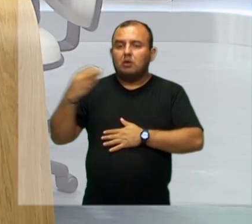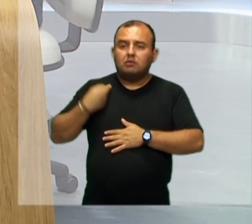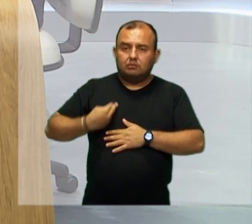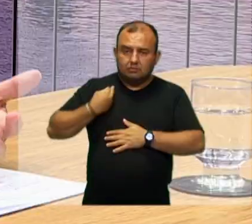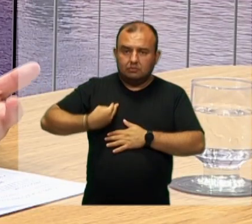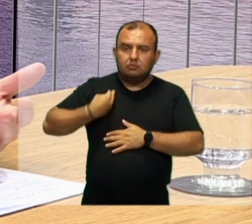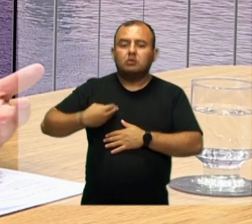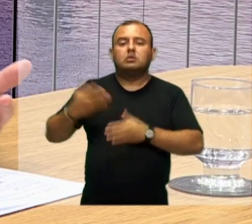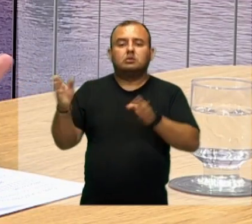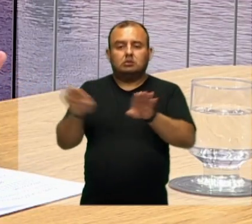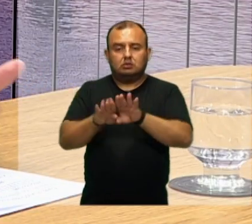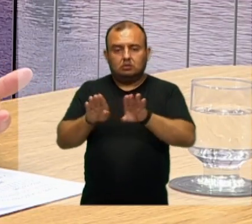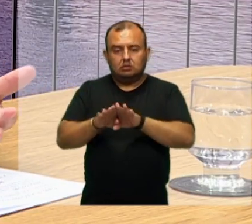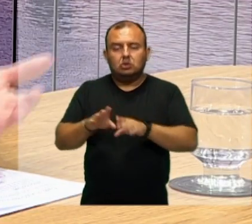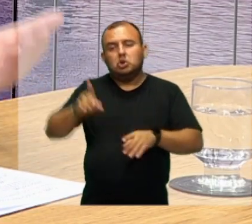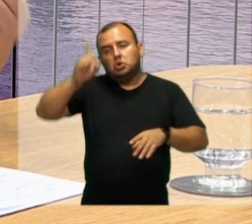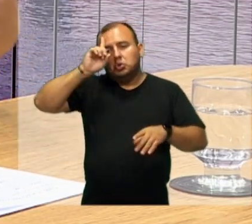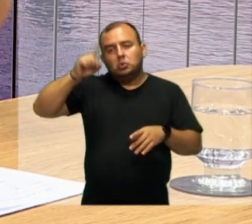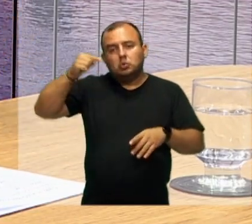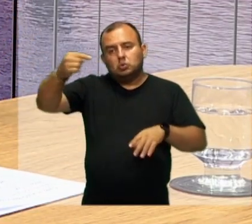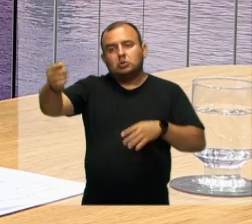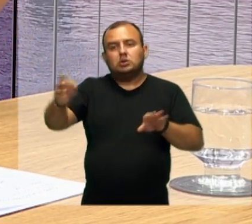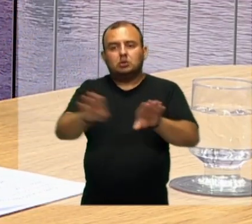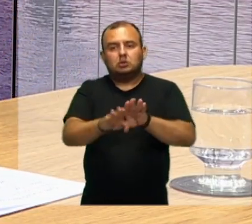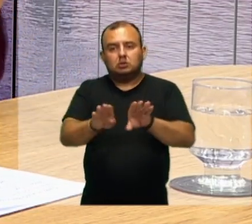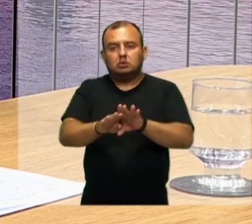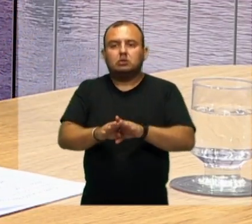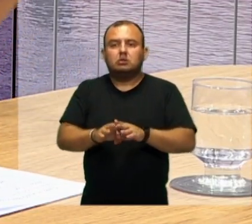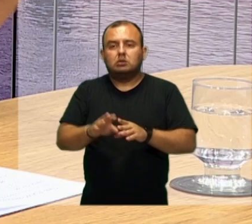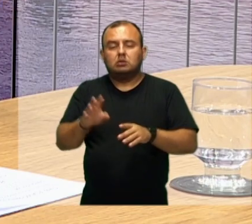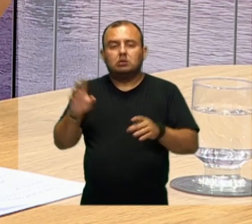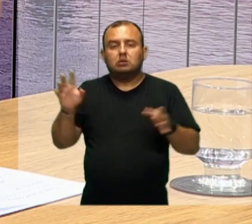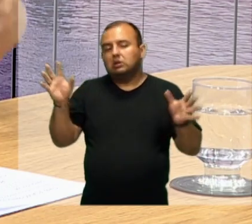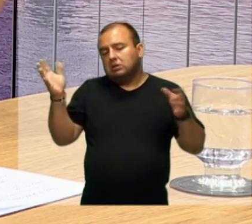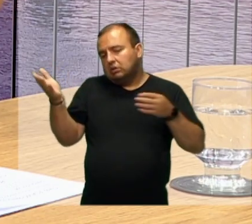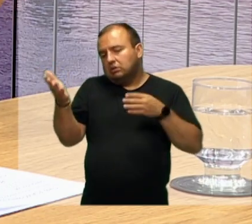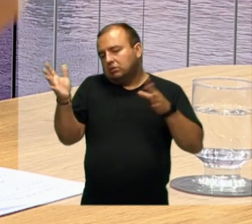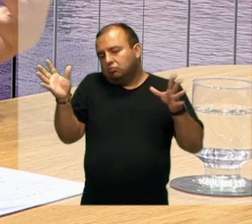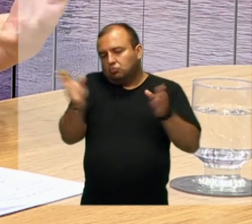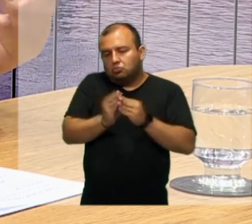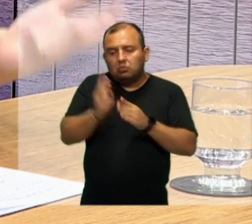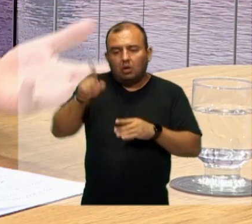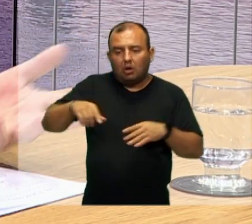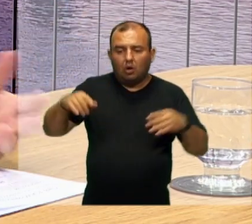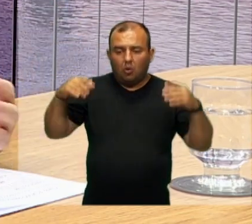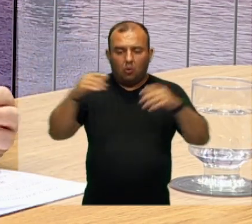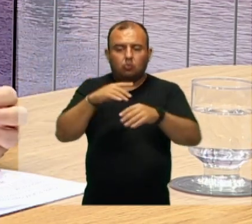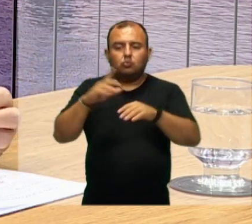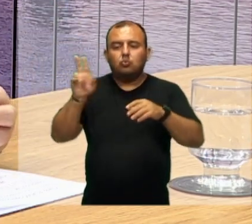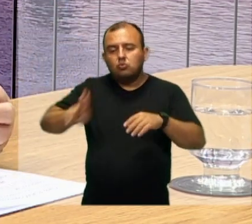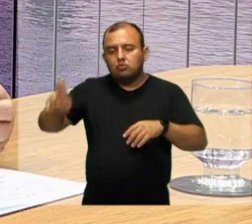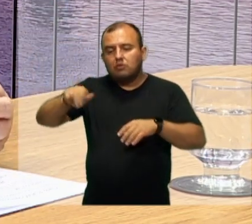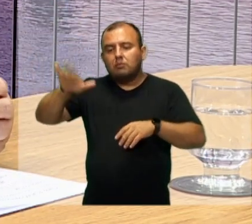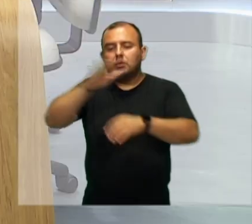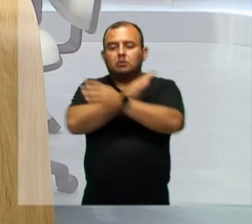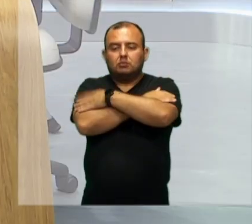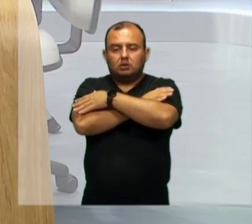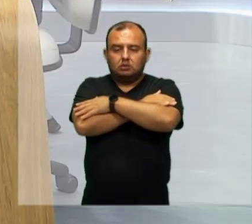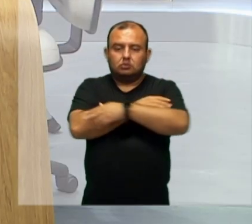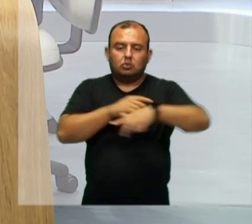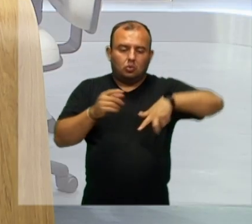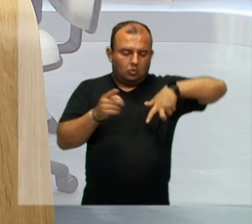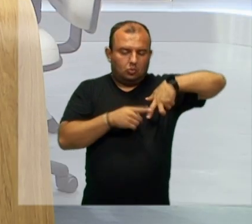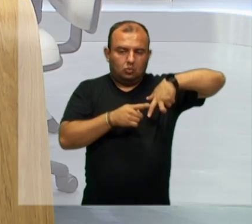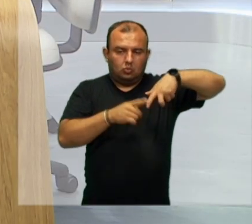em si, o teu dia a dia, você basicamente usava mais os teus braços do que Eu tenho 2 opções, ou eu